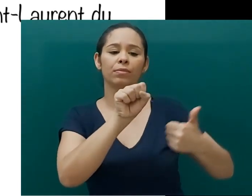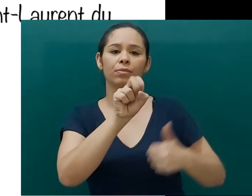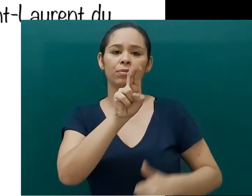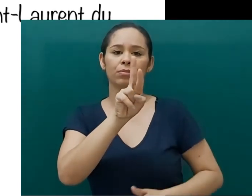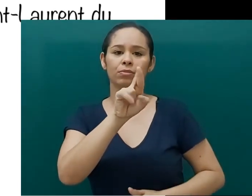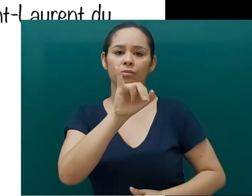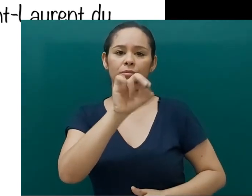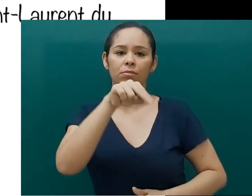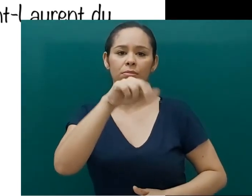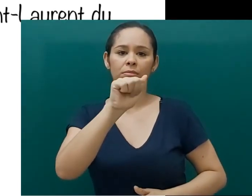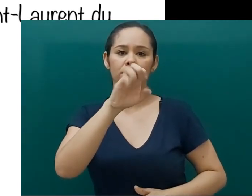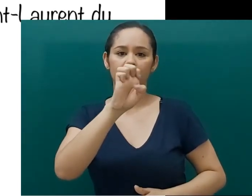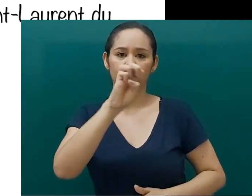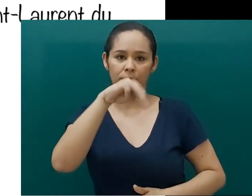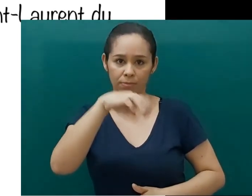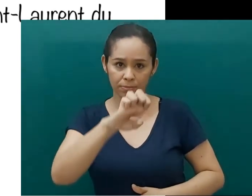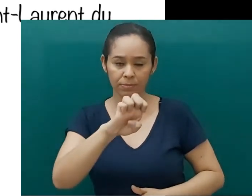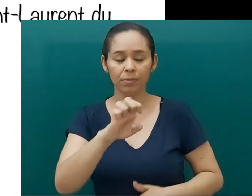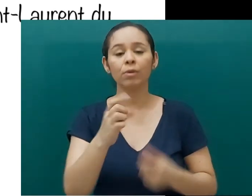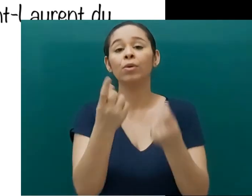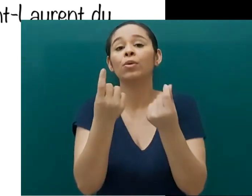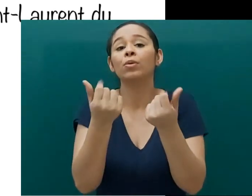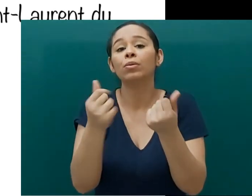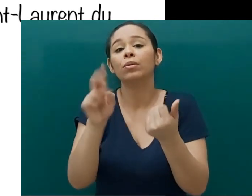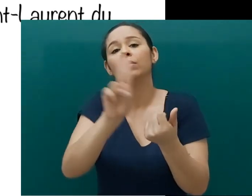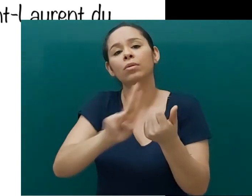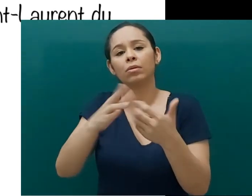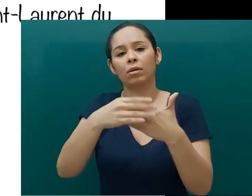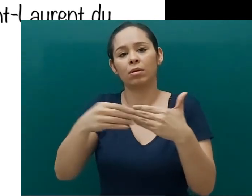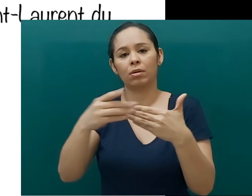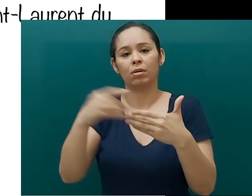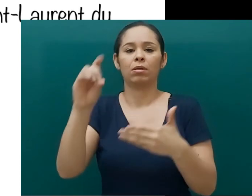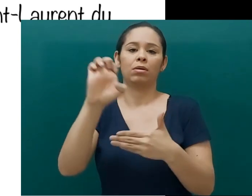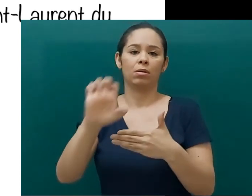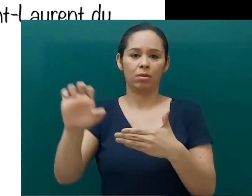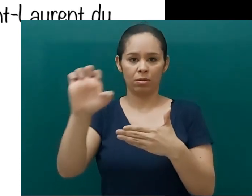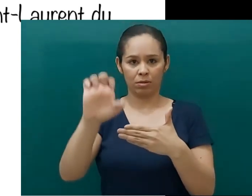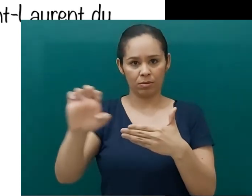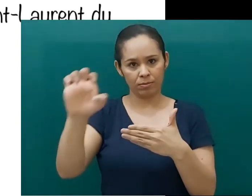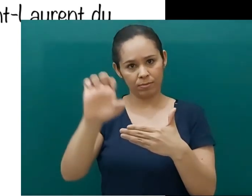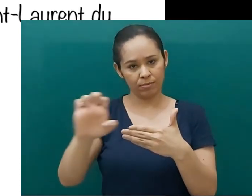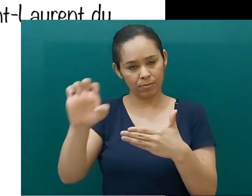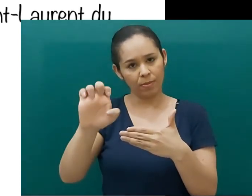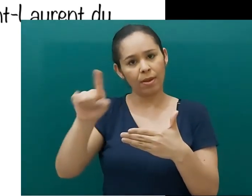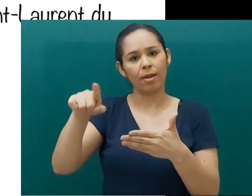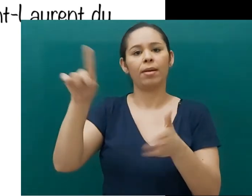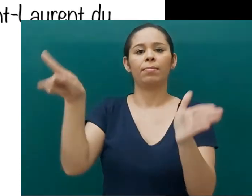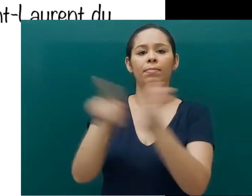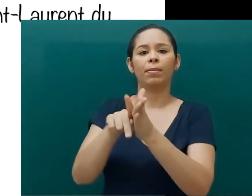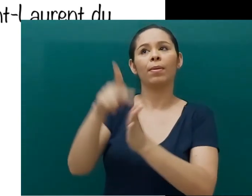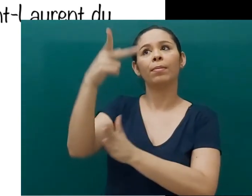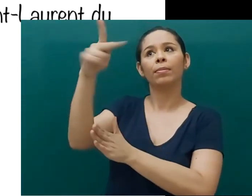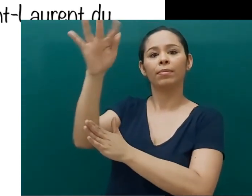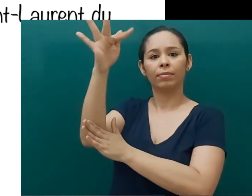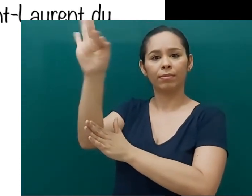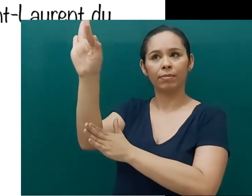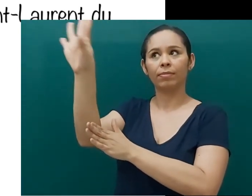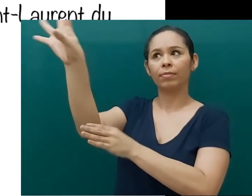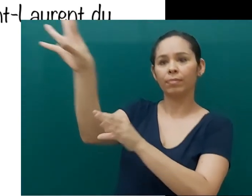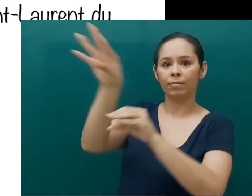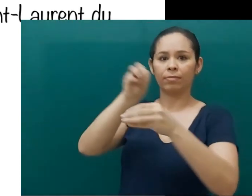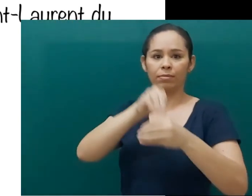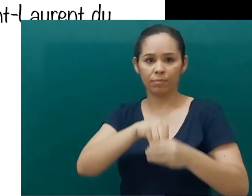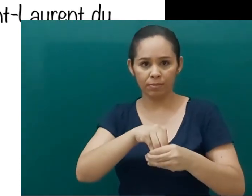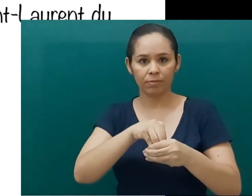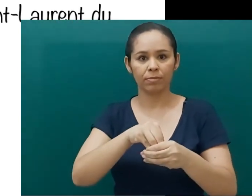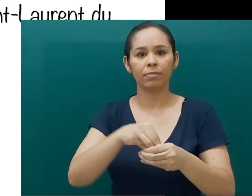Suriname. E a moeda local é o euro. O euro, que é moeda oficial da França, né, ou